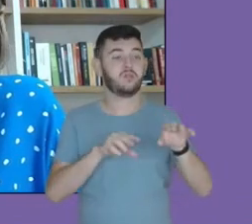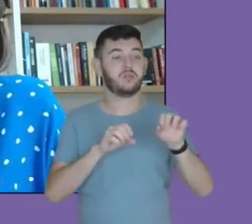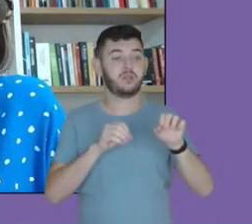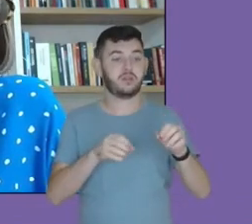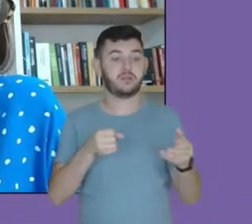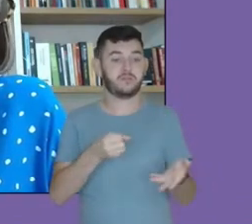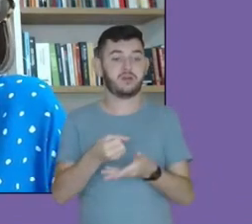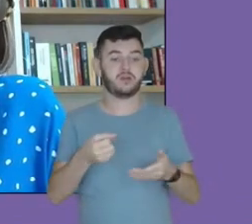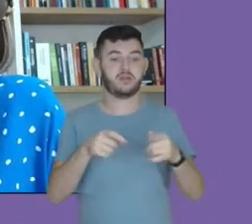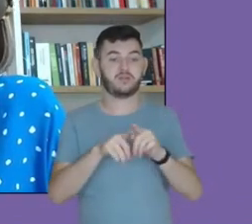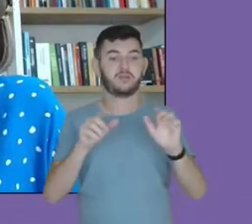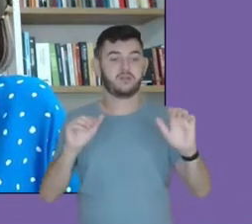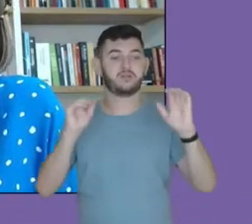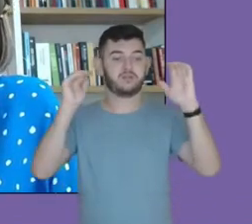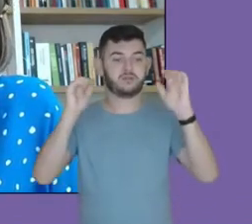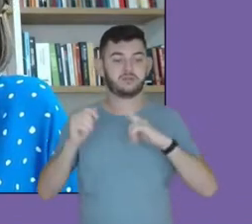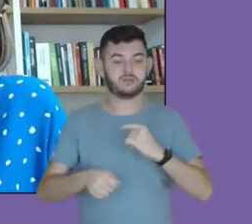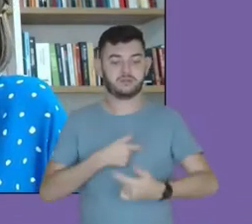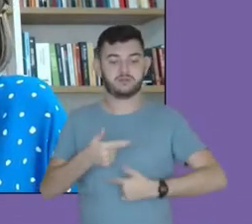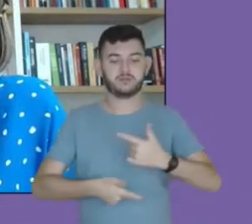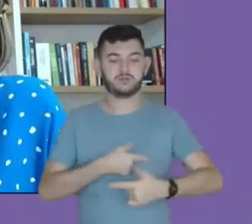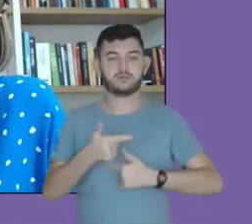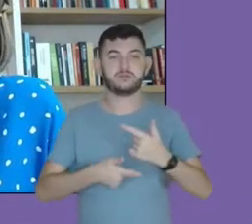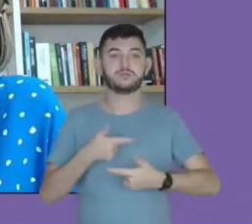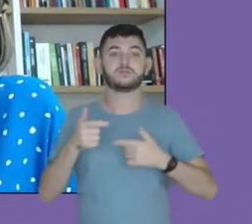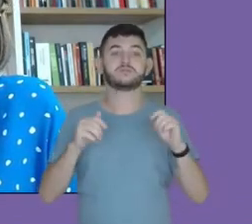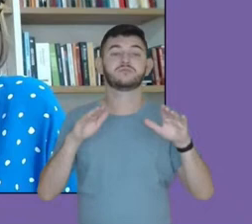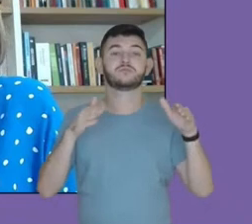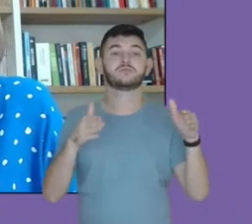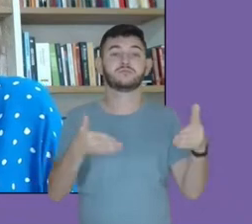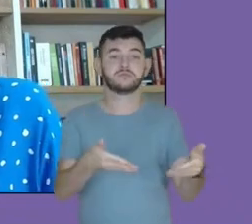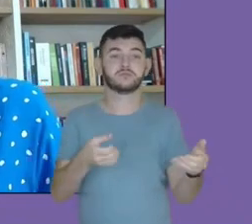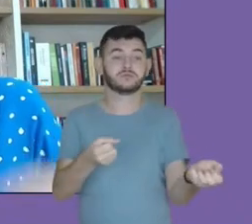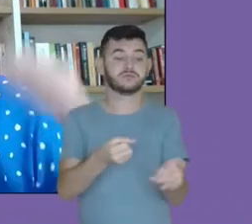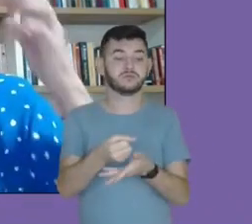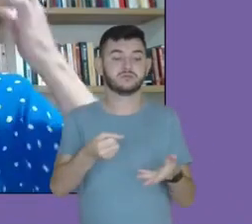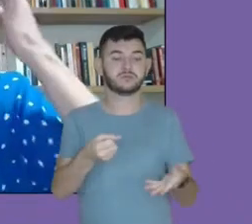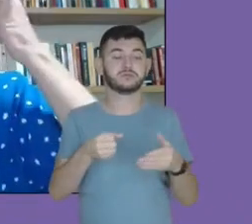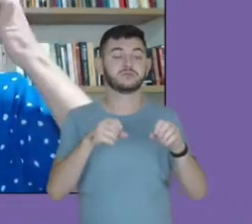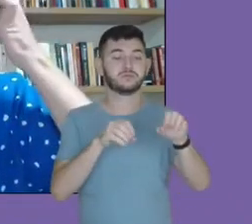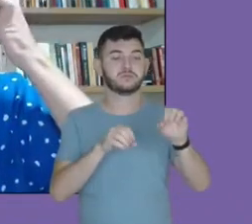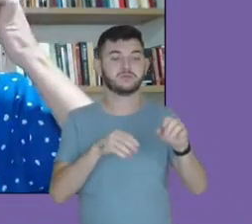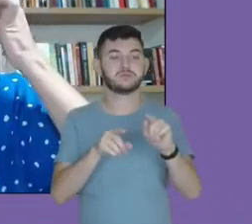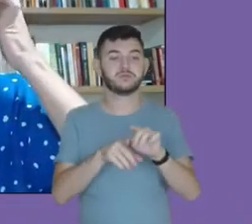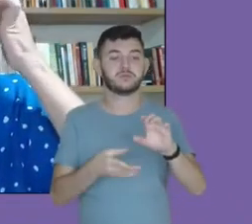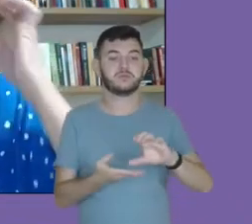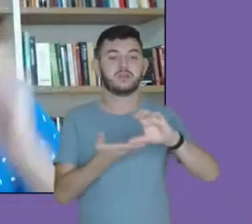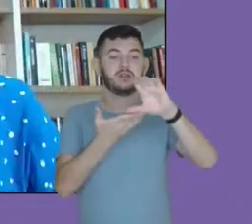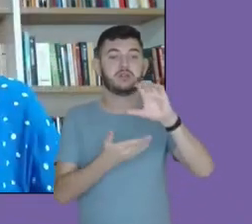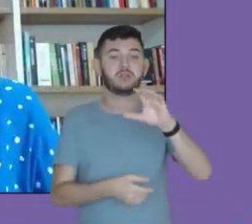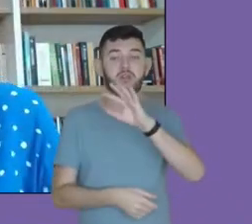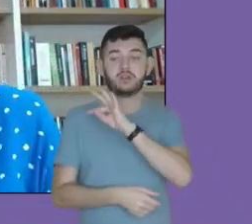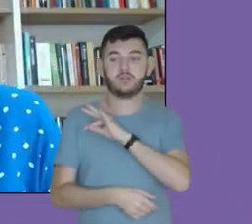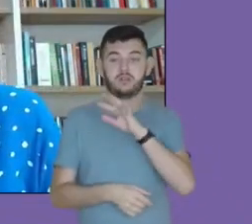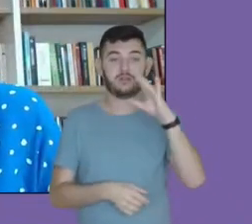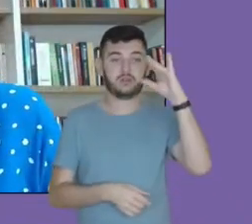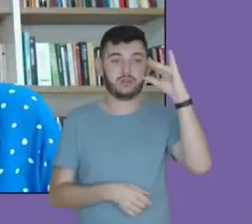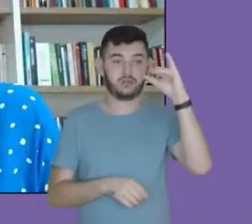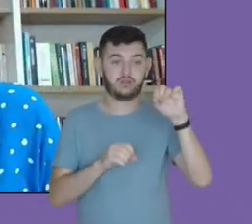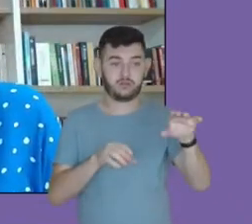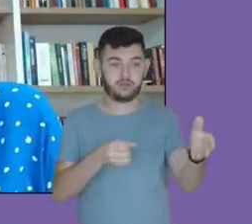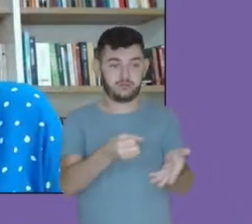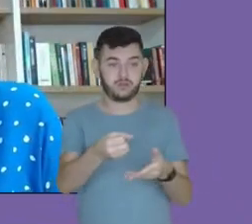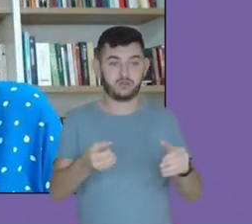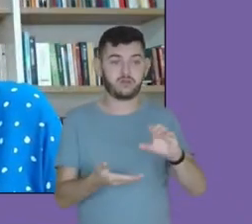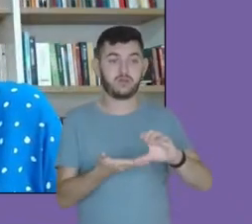Fórum Nacional de Educação, no Conselho Técnico e Científico da Educação Básica, no Conselho Técnico de Inovação